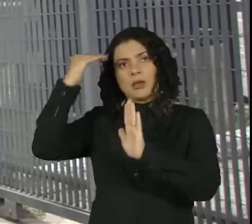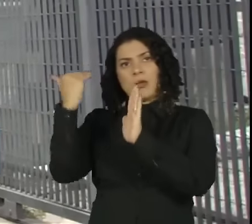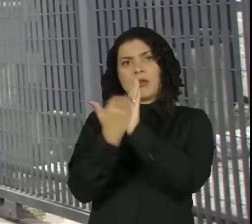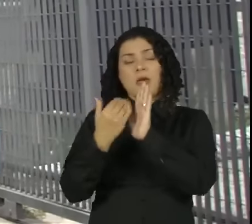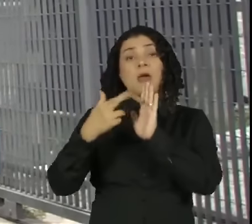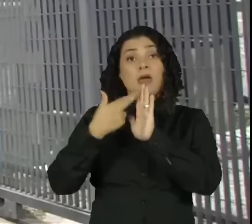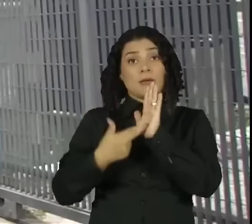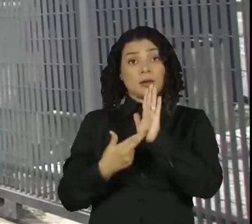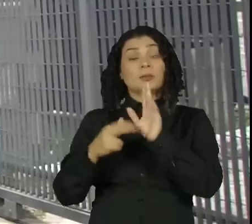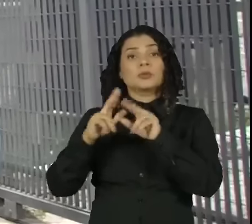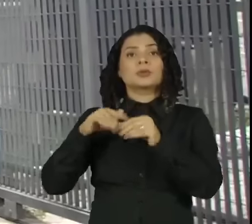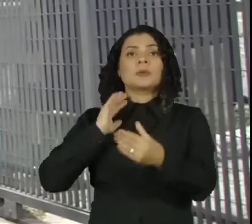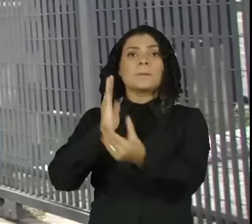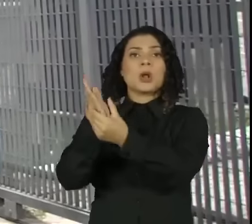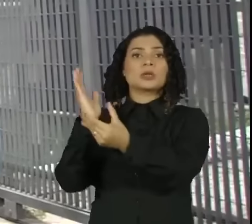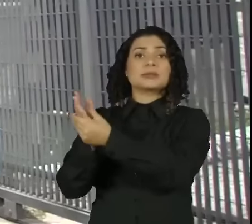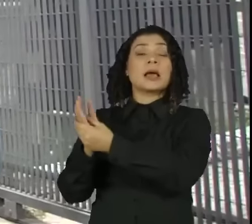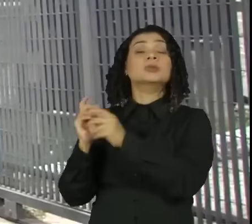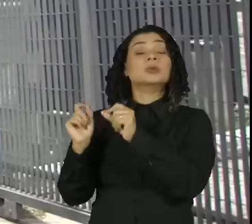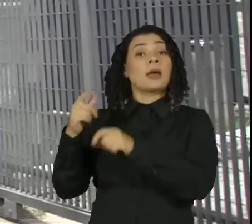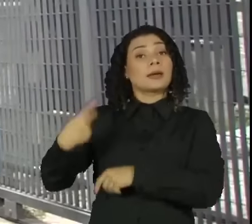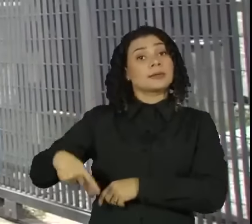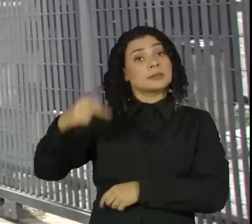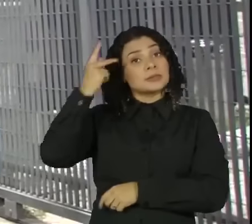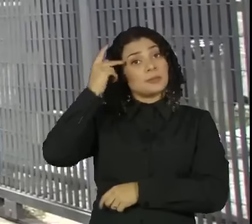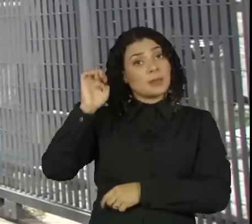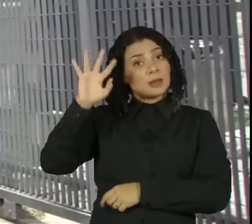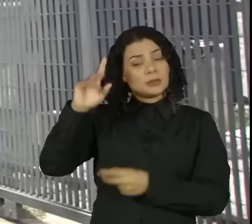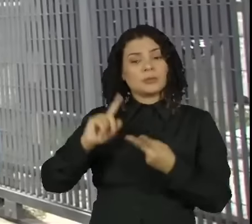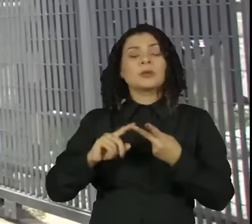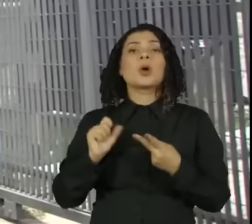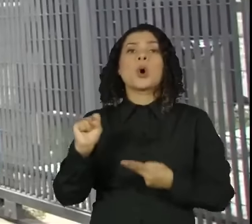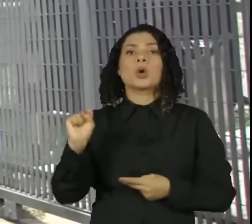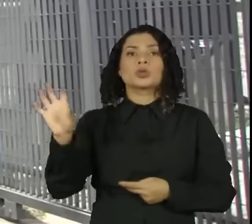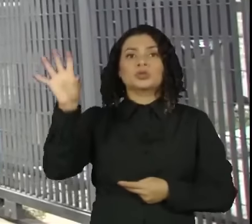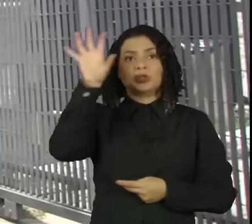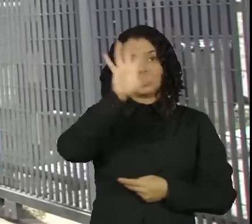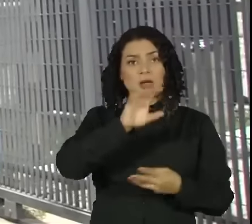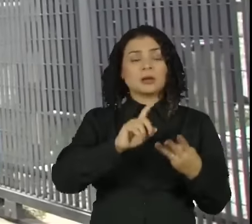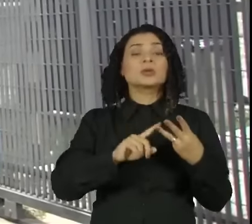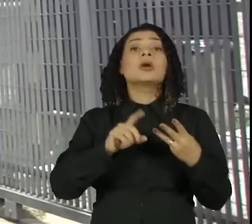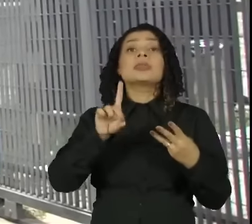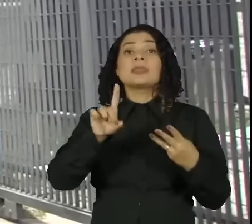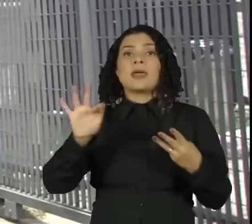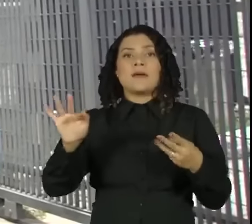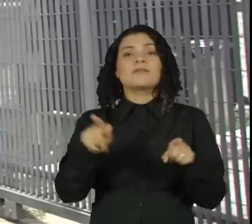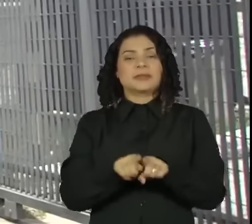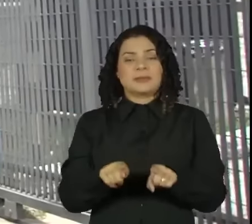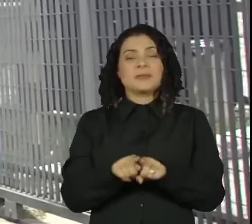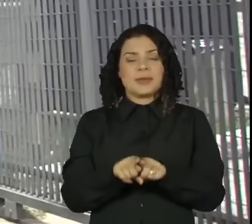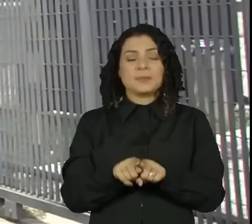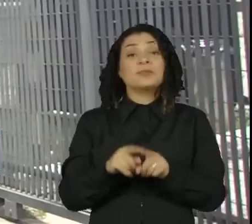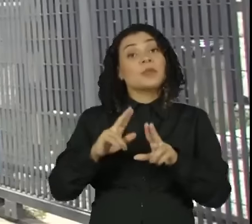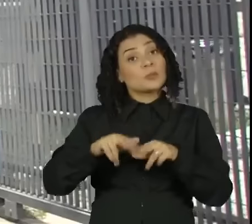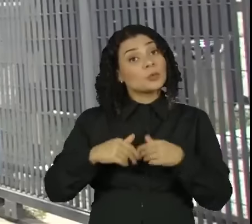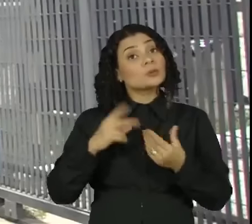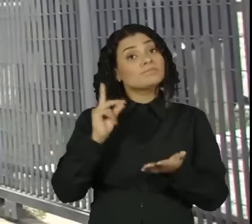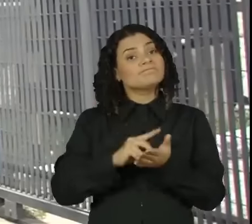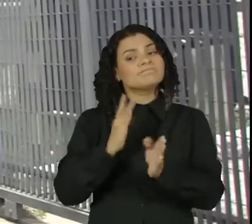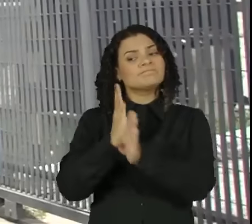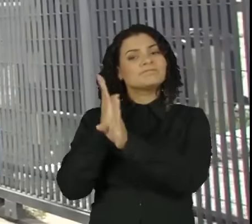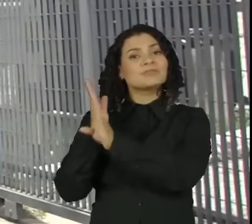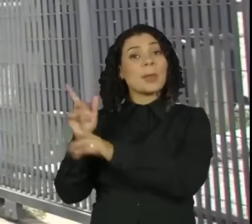As ordens judiciais têm alvos aqui em São Paulo, em mais 8 estados e no Distrito Federal. E mira aliados